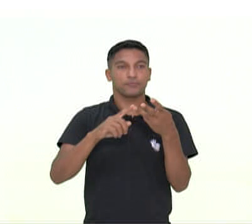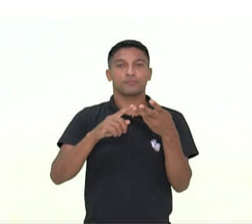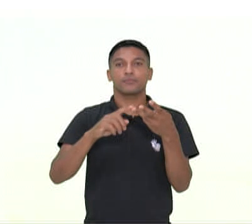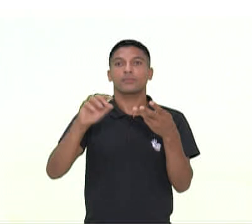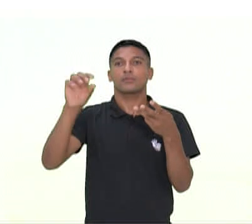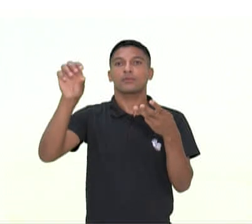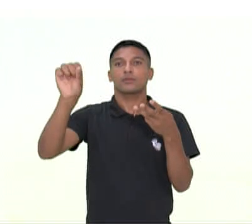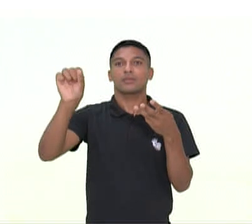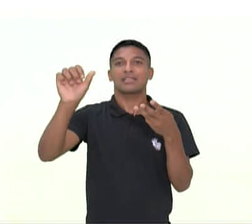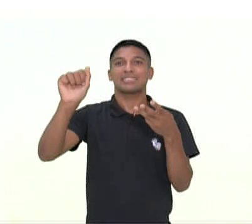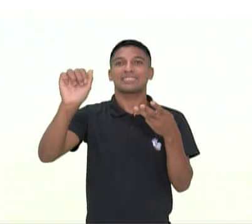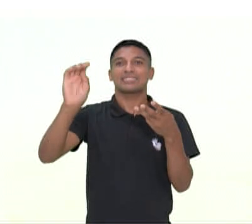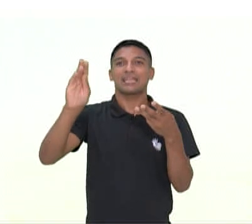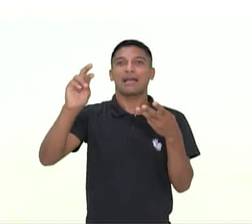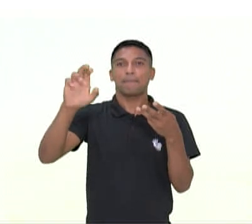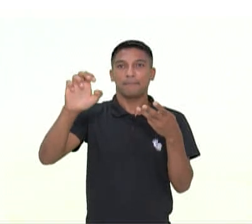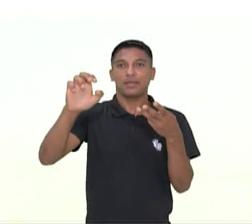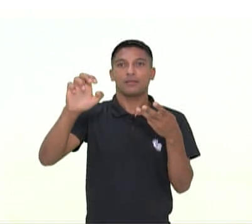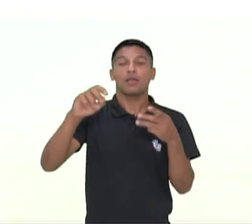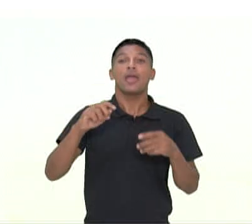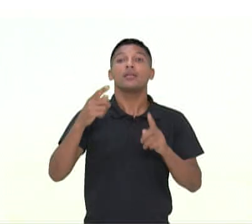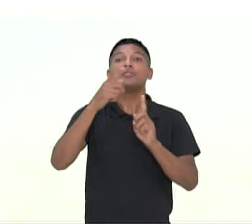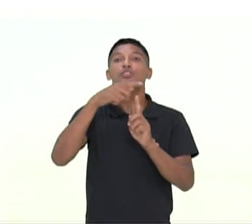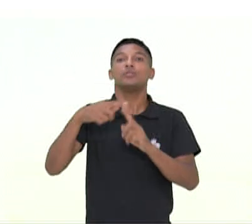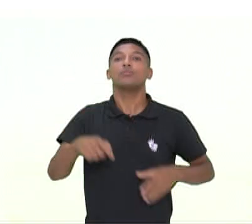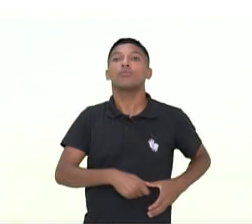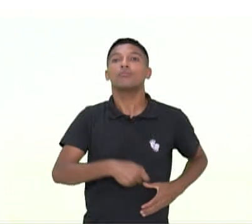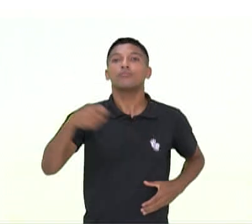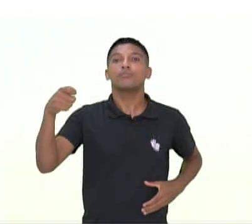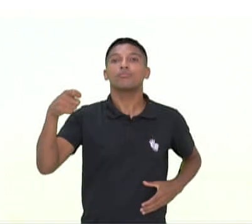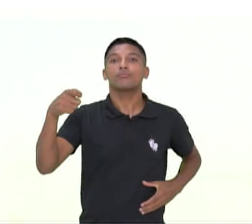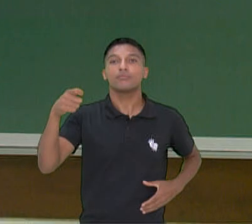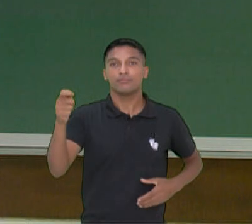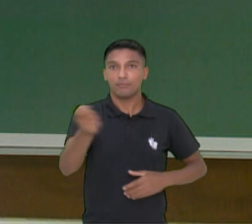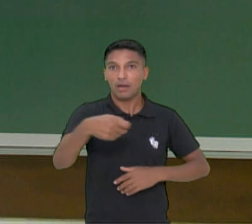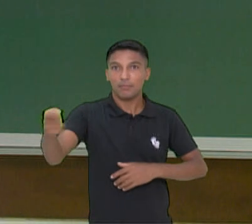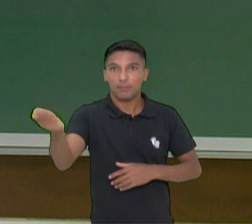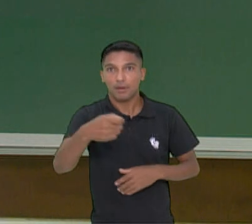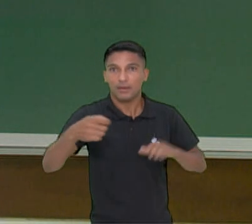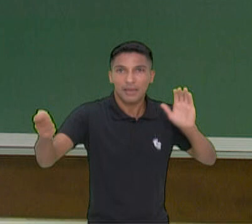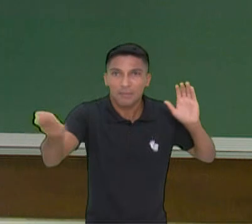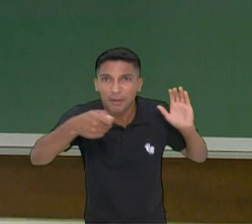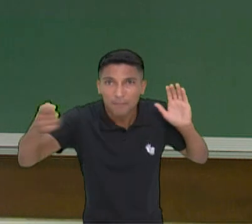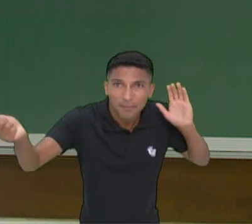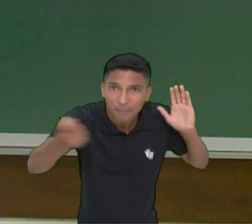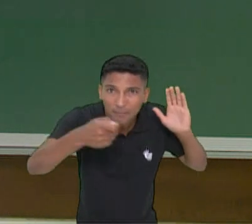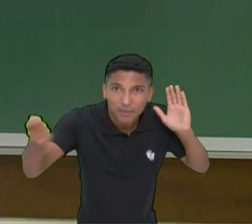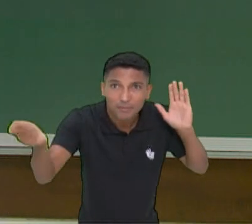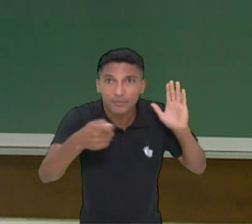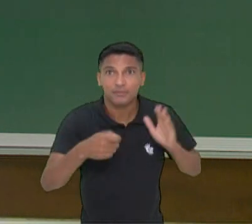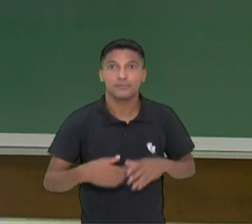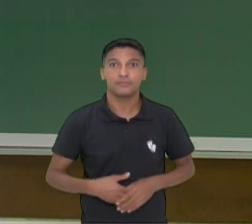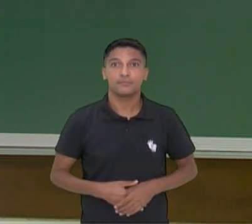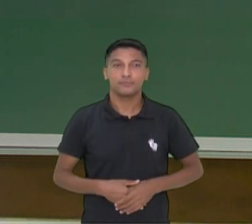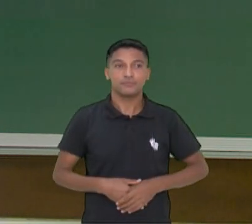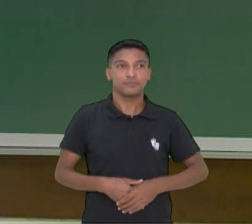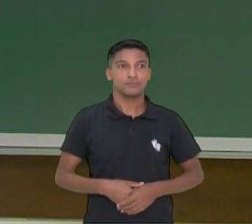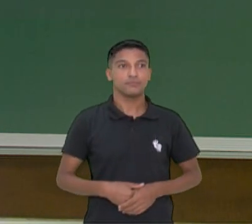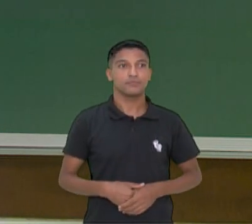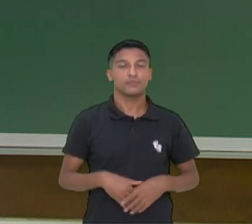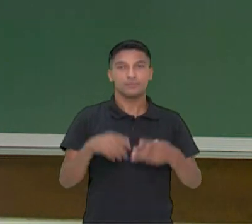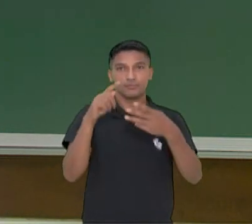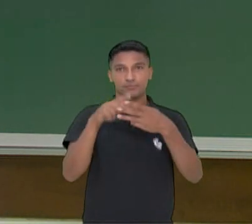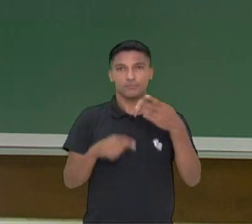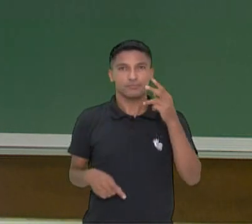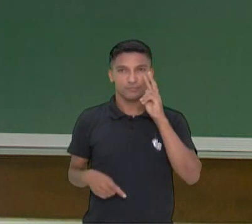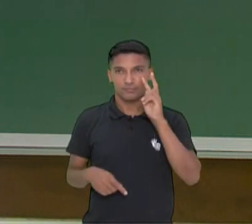criadas né fabricadas ao longo de toda a história hoje a esgrima esportiva Manteve três o